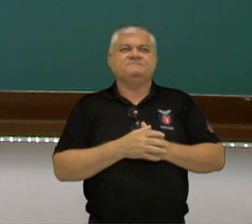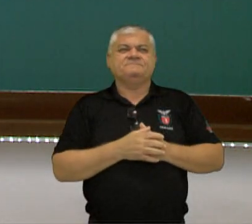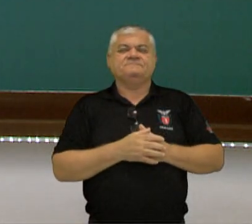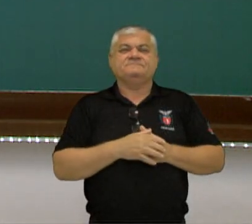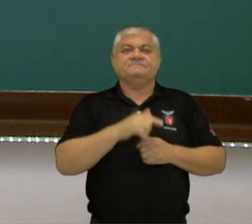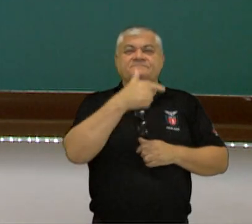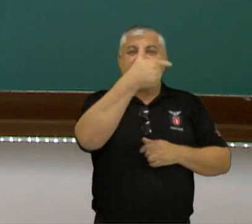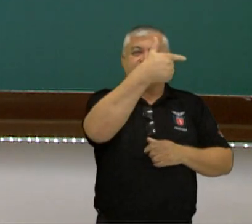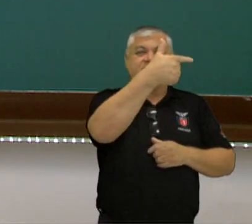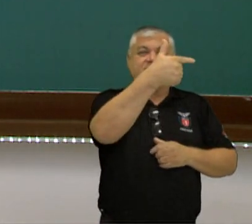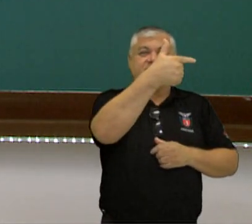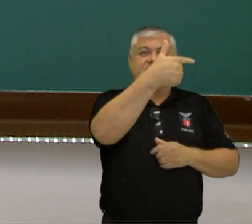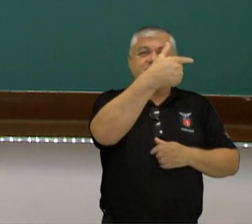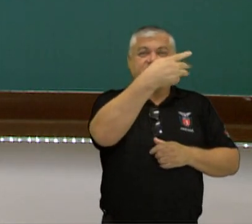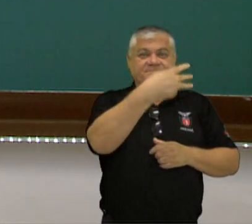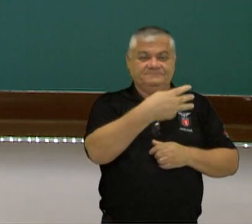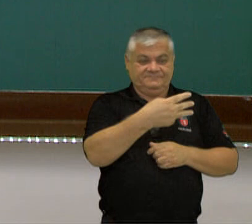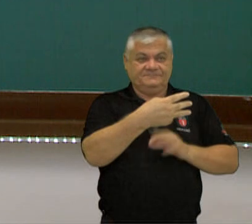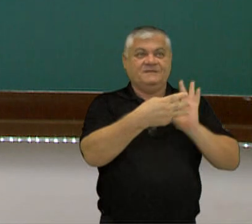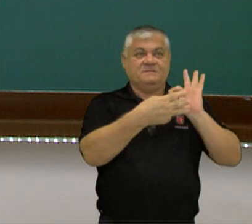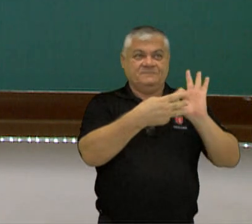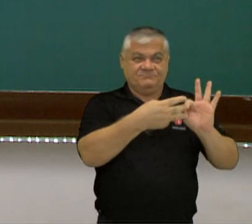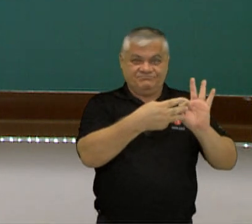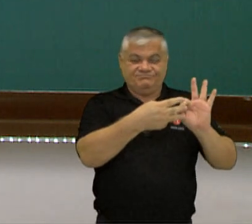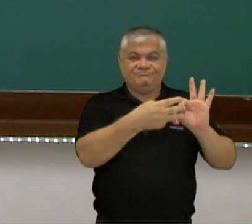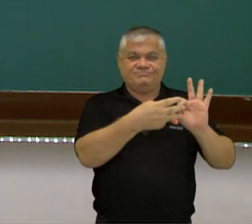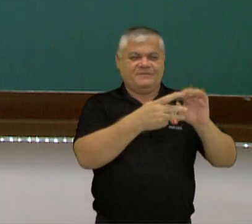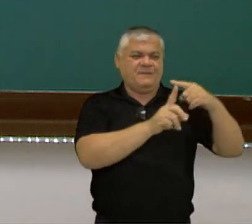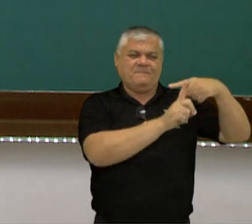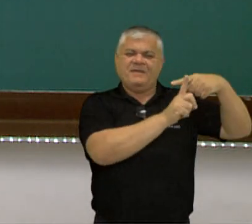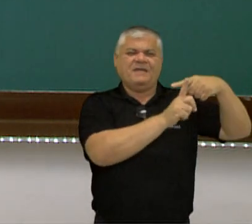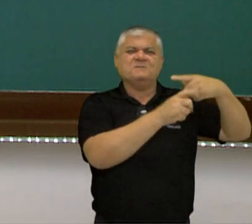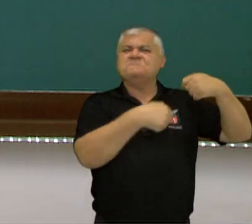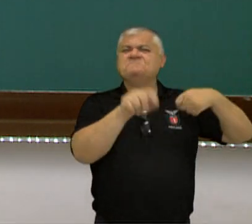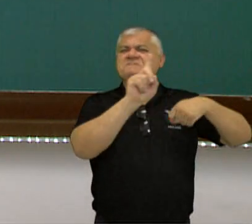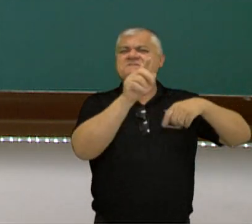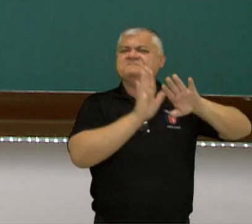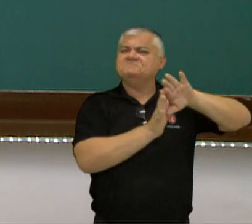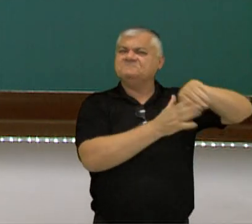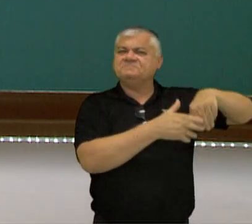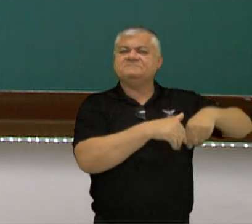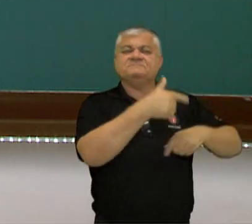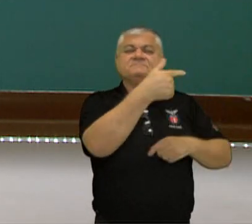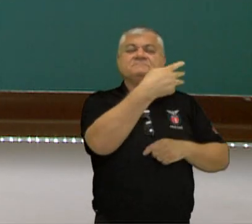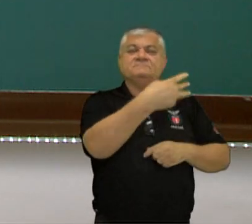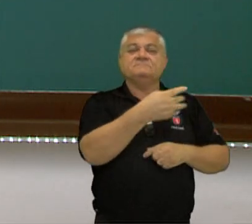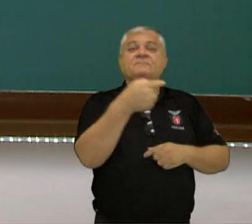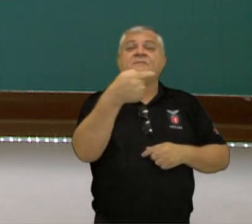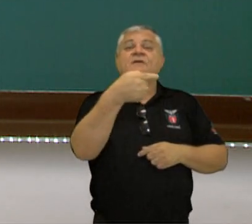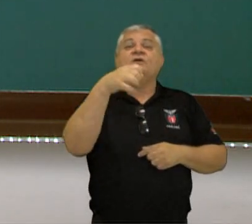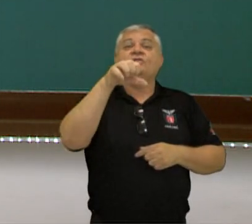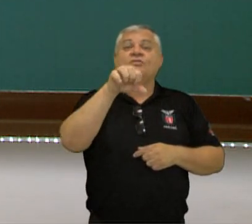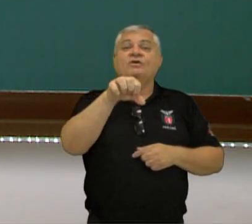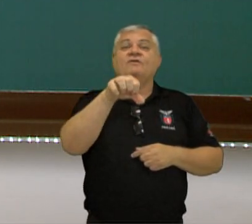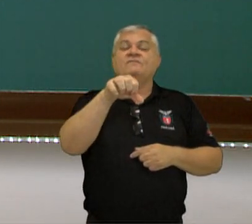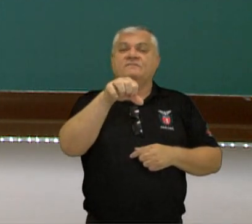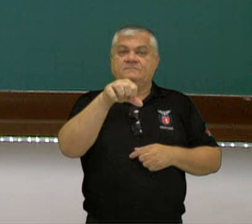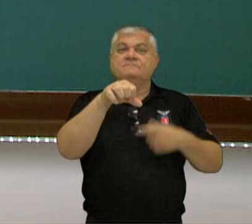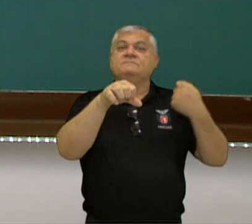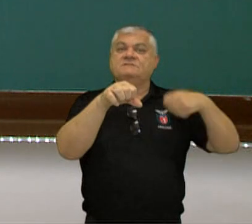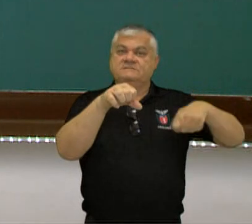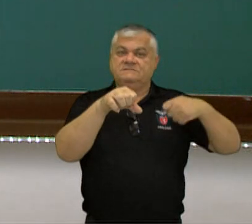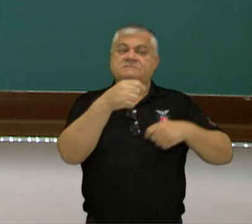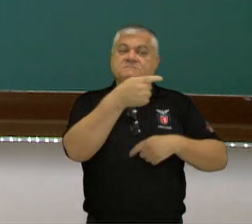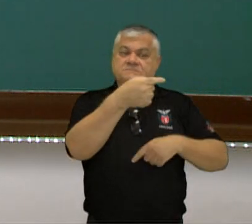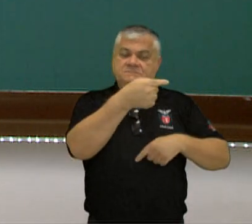mais 23 a gente reescreve, eu posso omitir o sinal de mais que está aqui na frente. Menos 9 eu não posso esconder o sinal negativo.